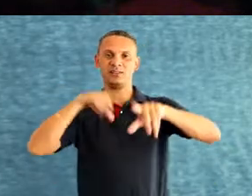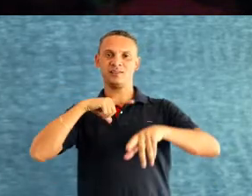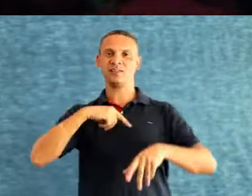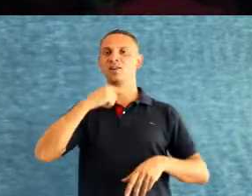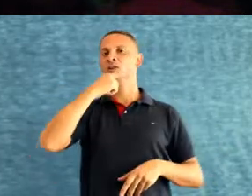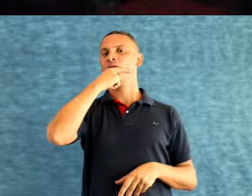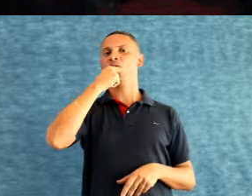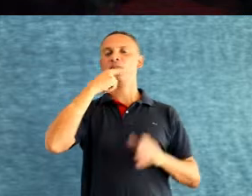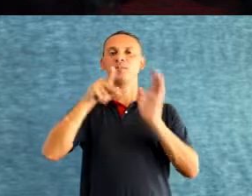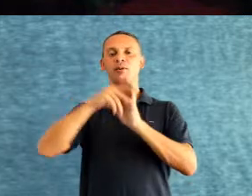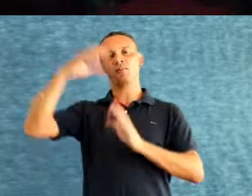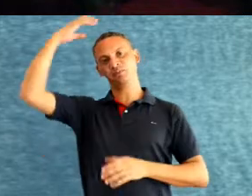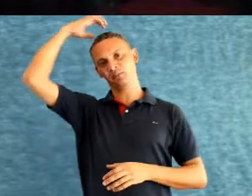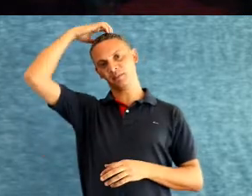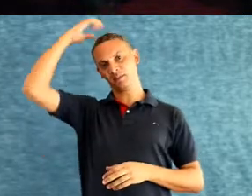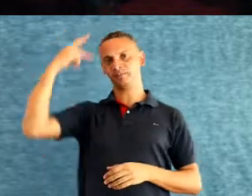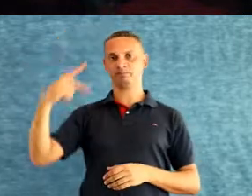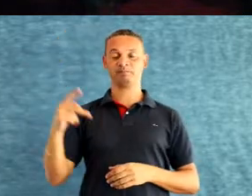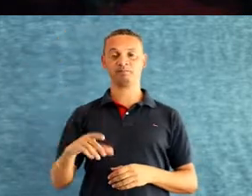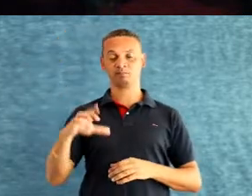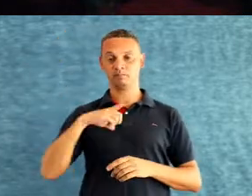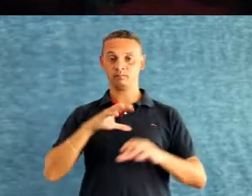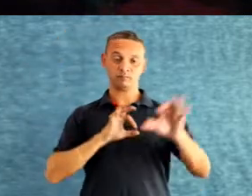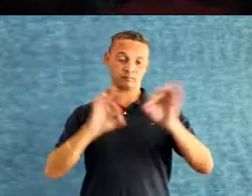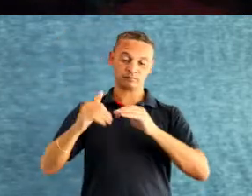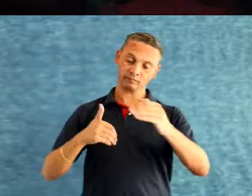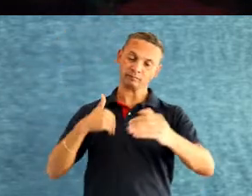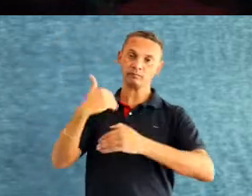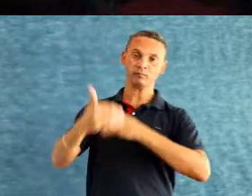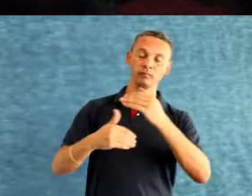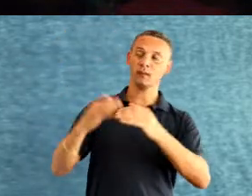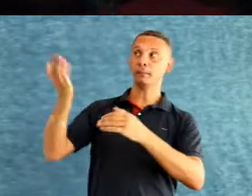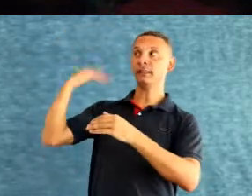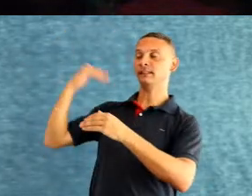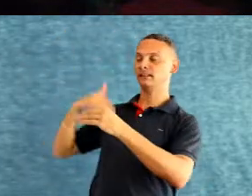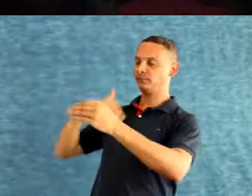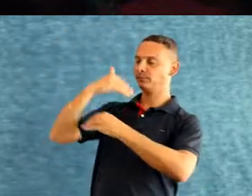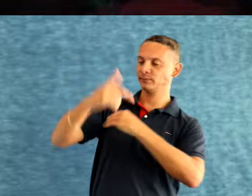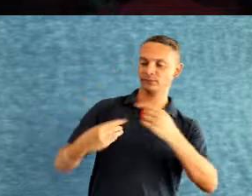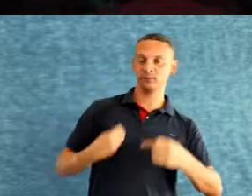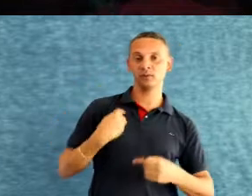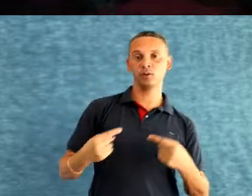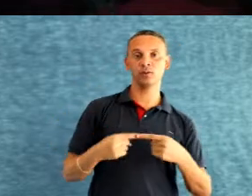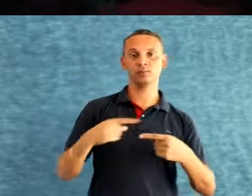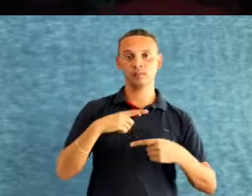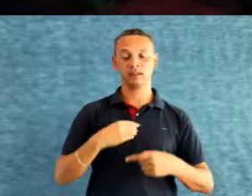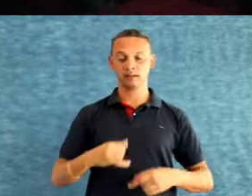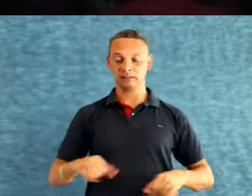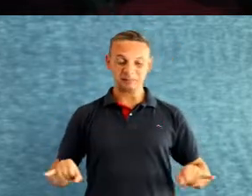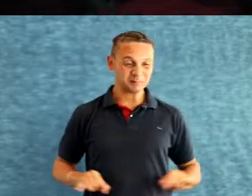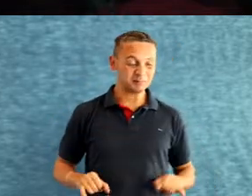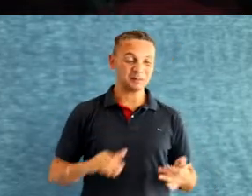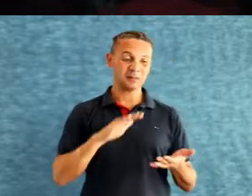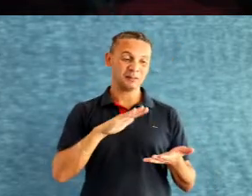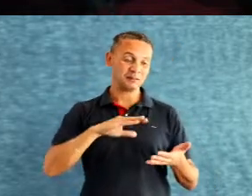homens do imperador. Na trajetória do tempo passado para o presente, perpassa o drama do índio, de protagonista da